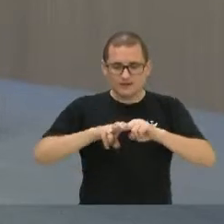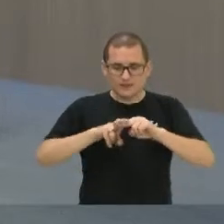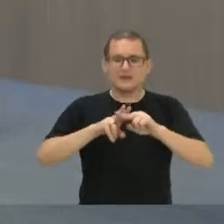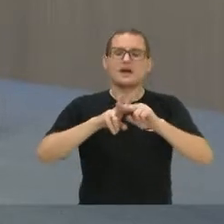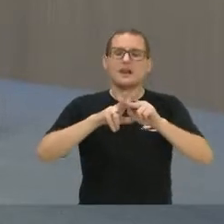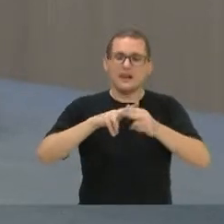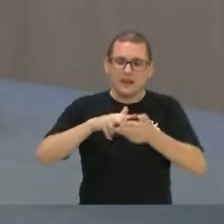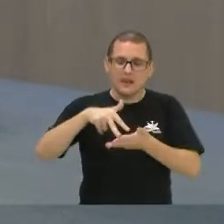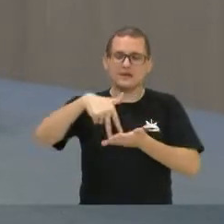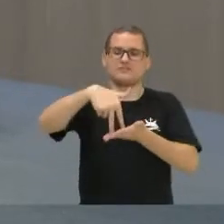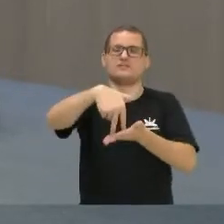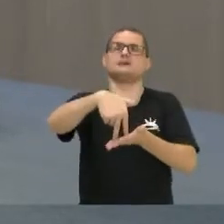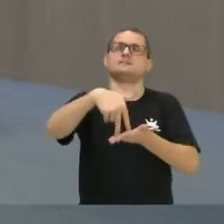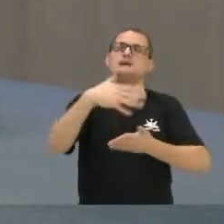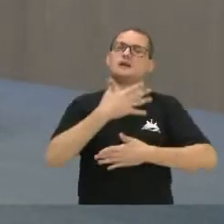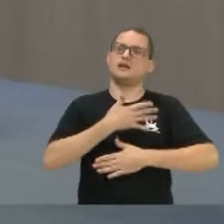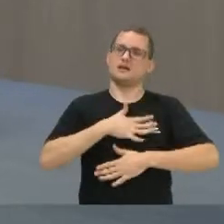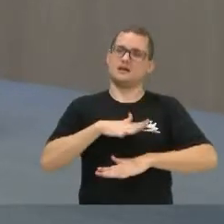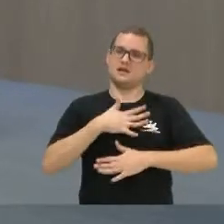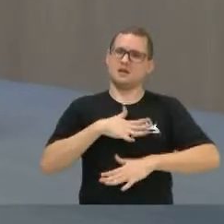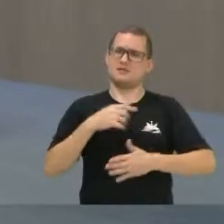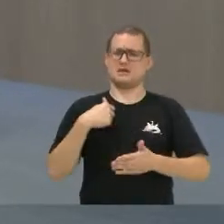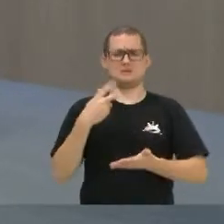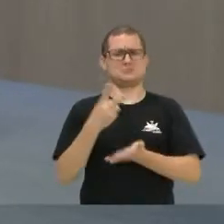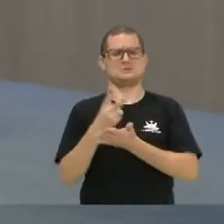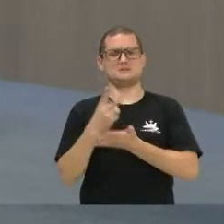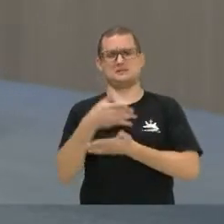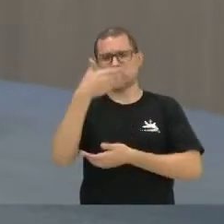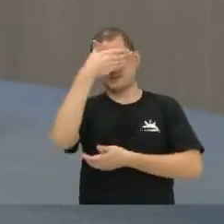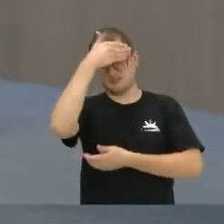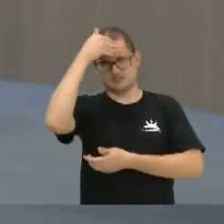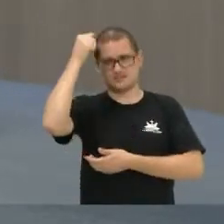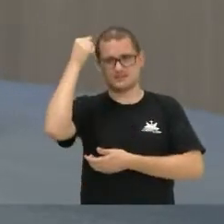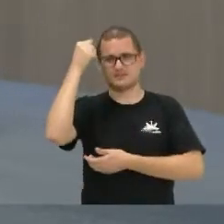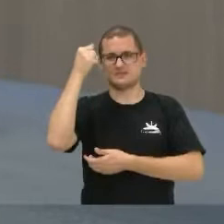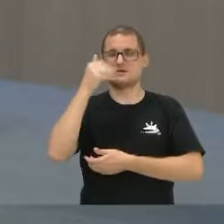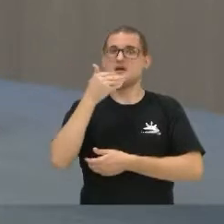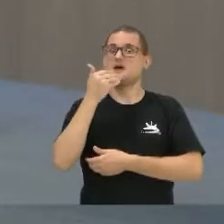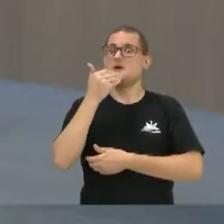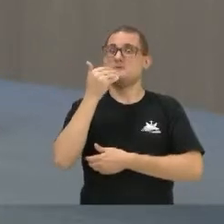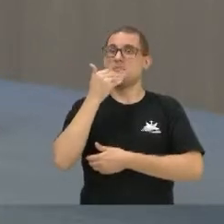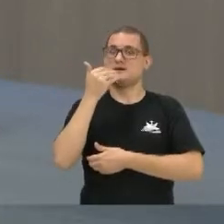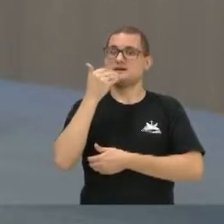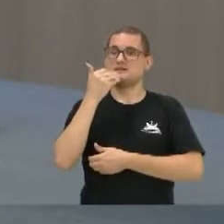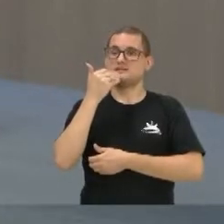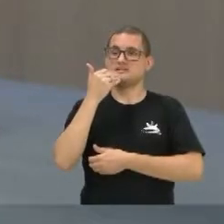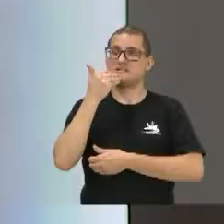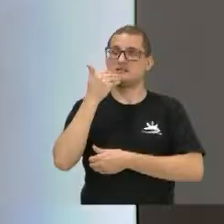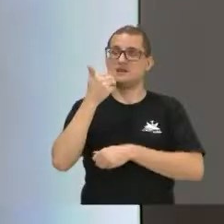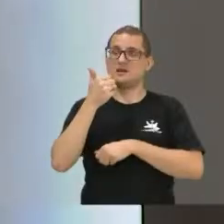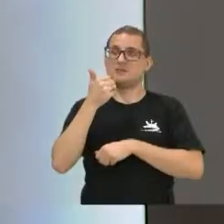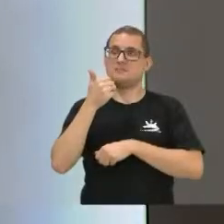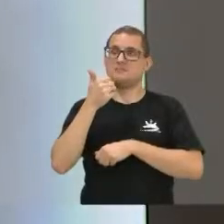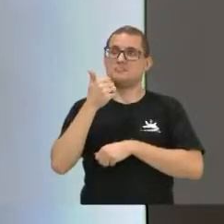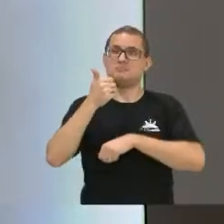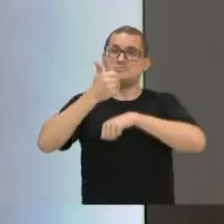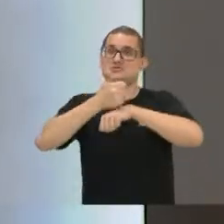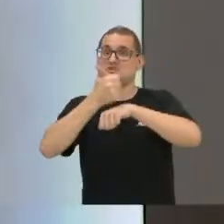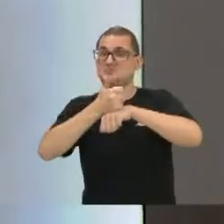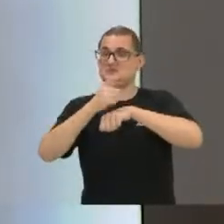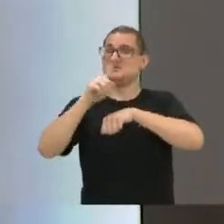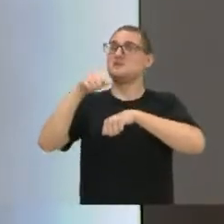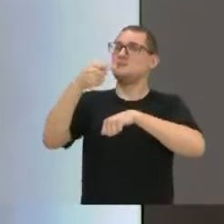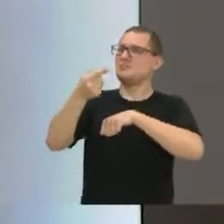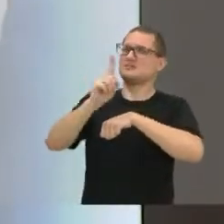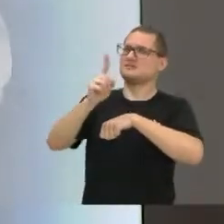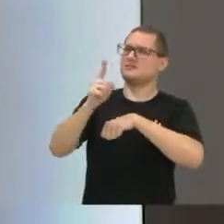esqueço então peço um para o diretor depois não me aplicaram uma severa reprimenda